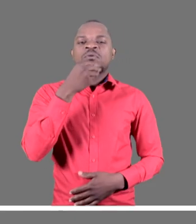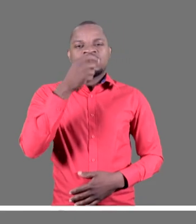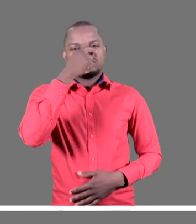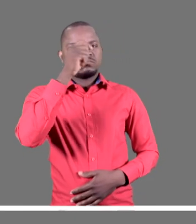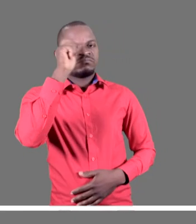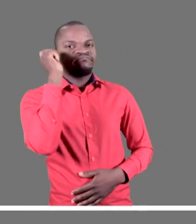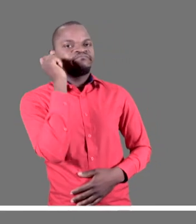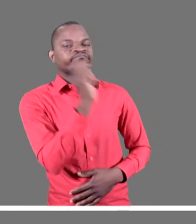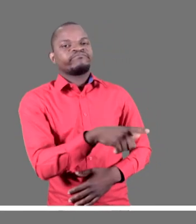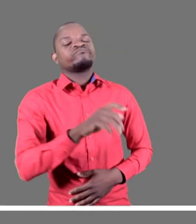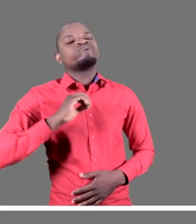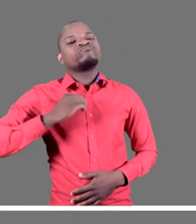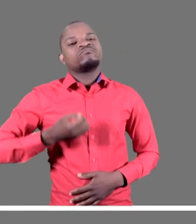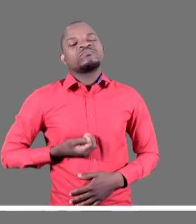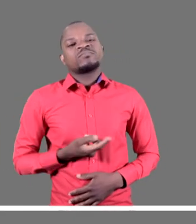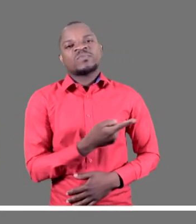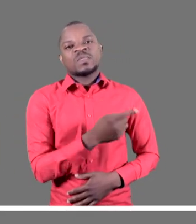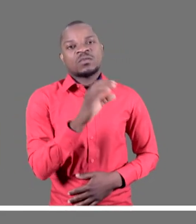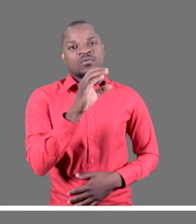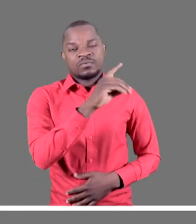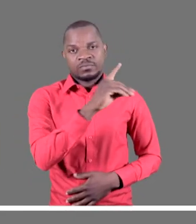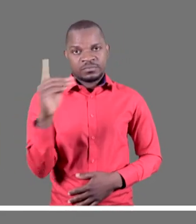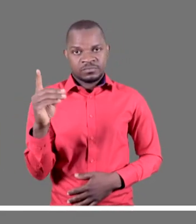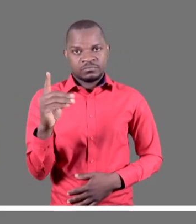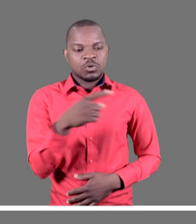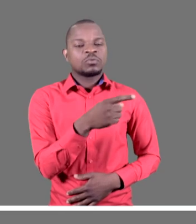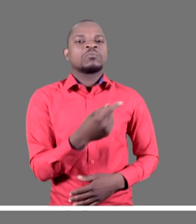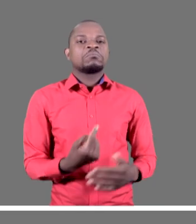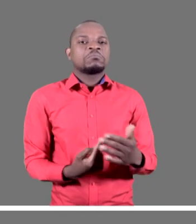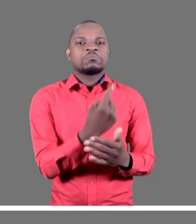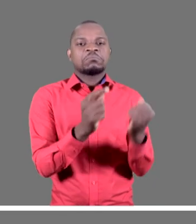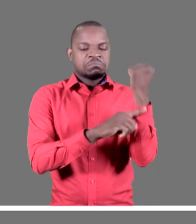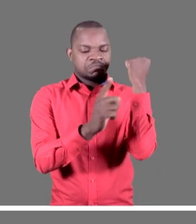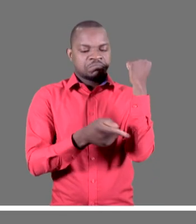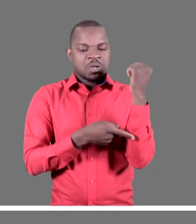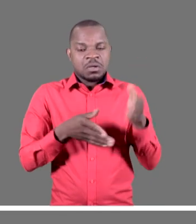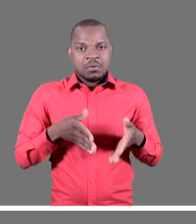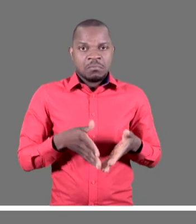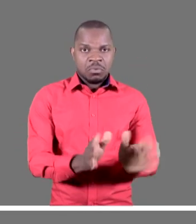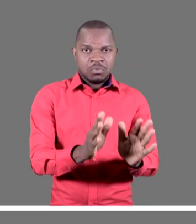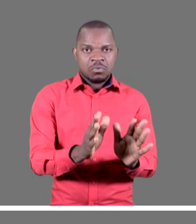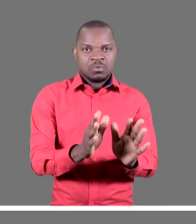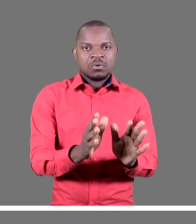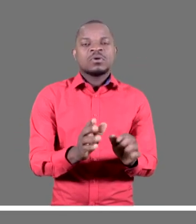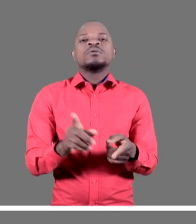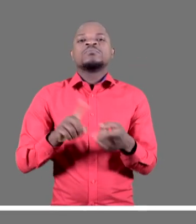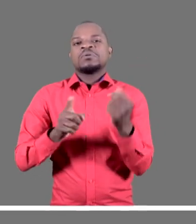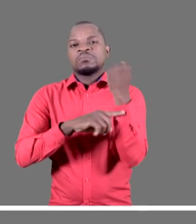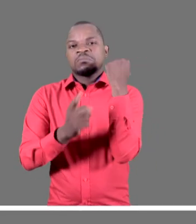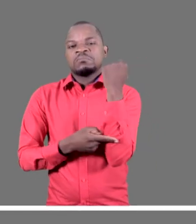Fazendo com que muitas mulheres com deficiência tenham filhos de pais diferentes.